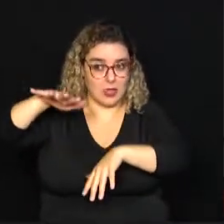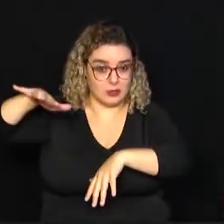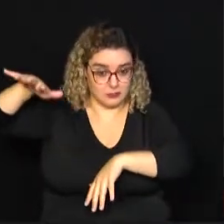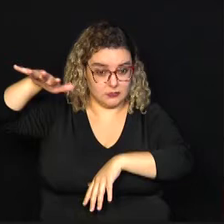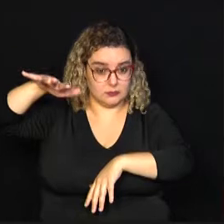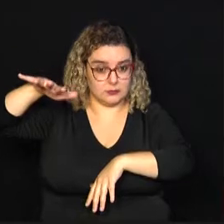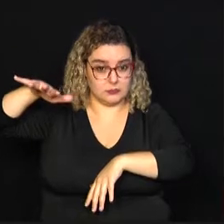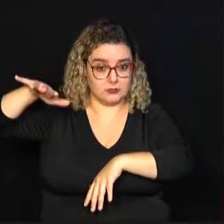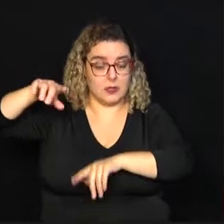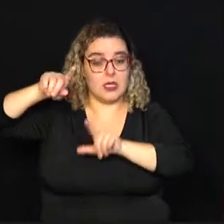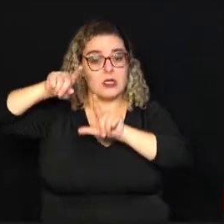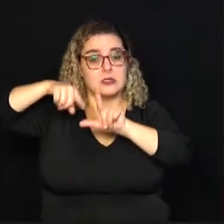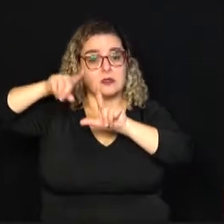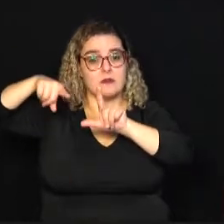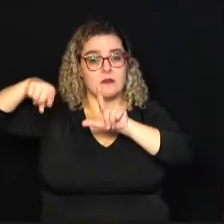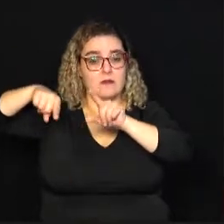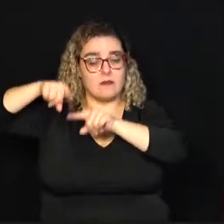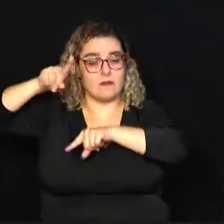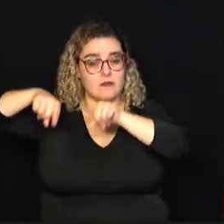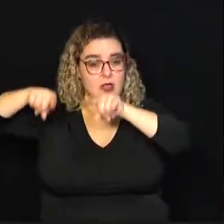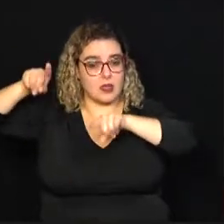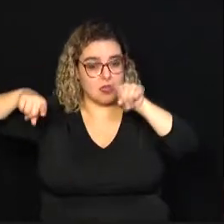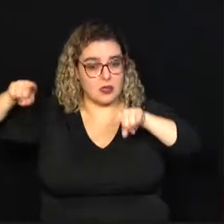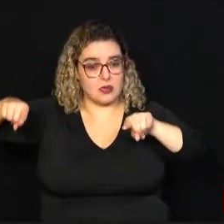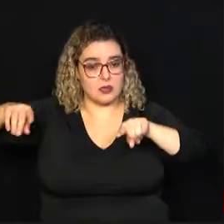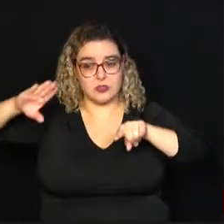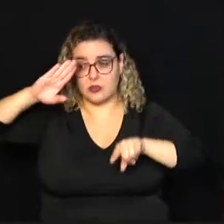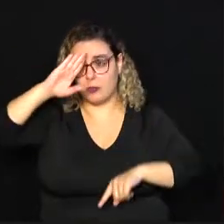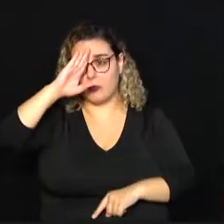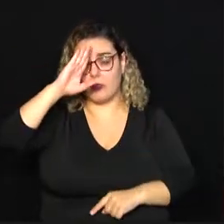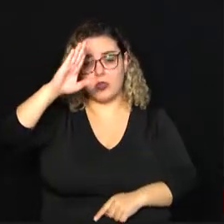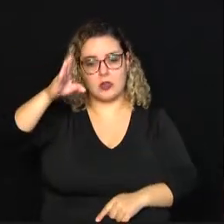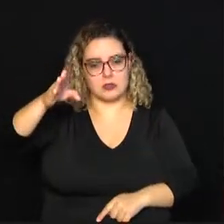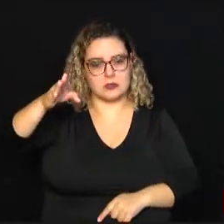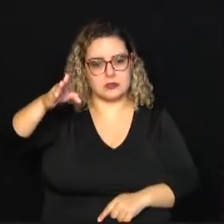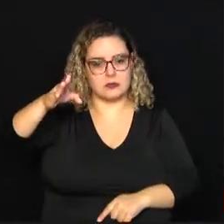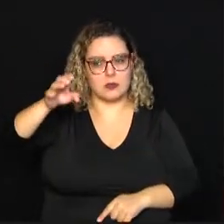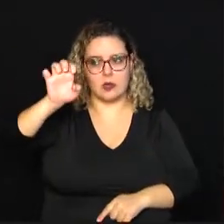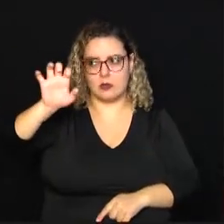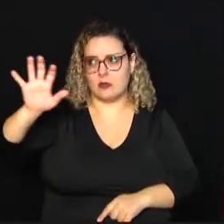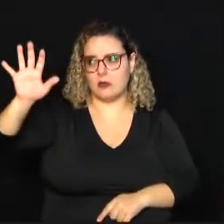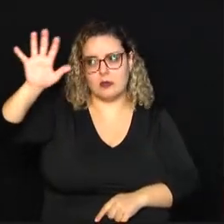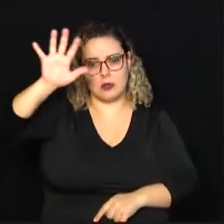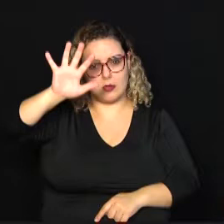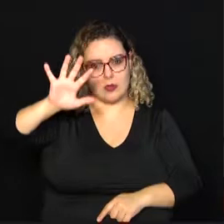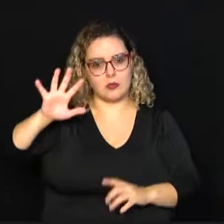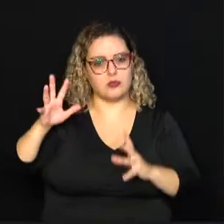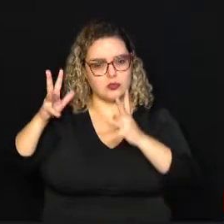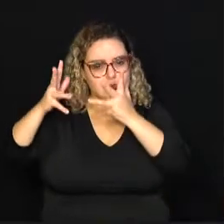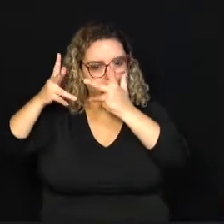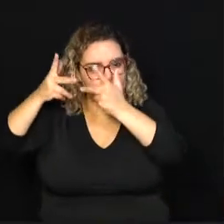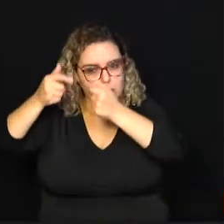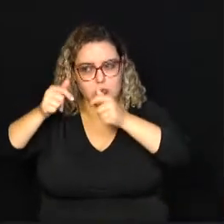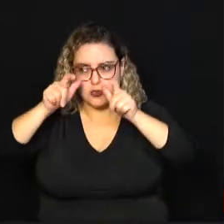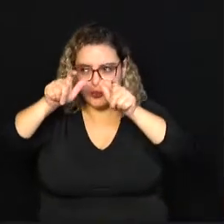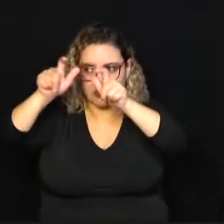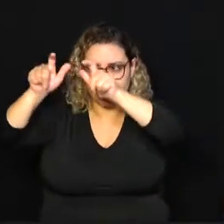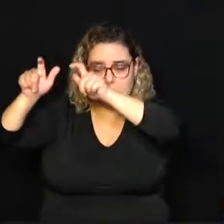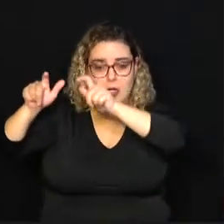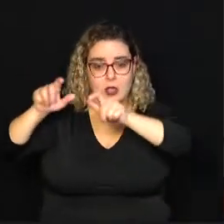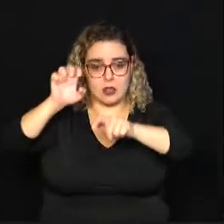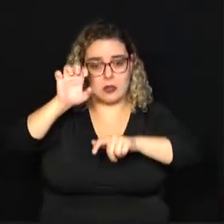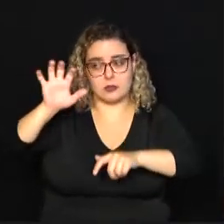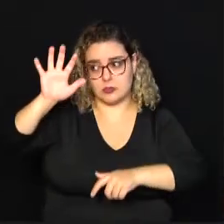esta variante passou a ser a variante que predominava na Europa, que predominava em boa parte do